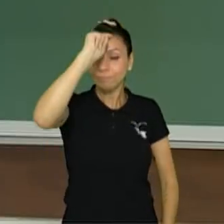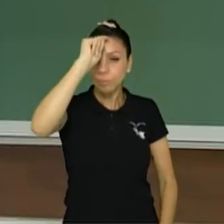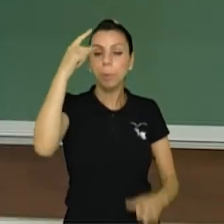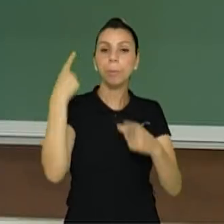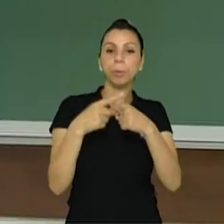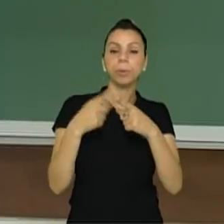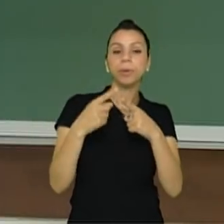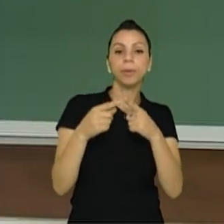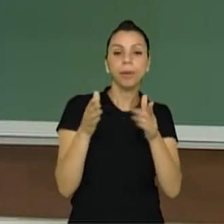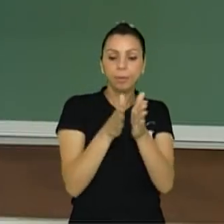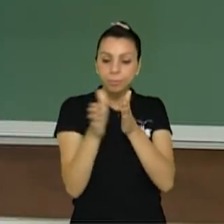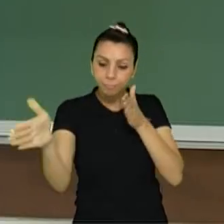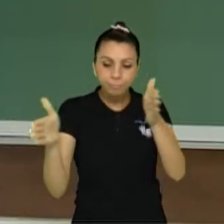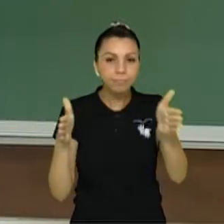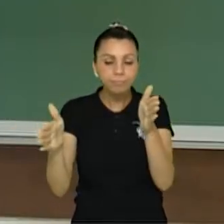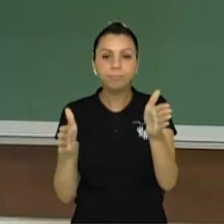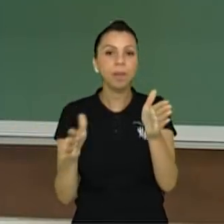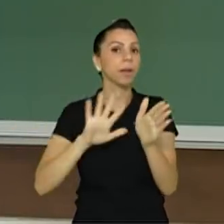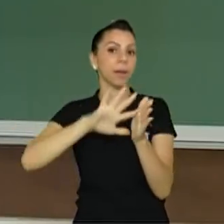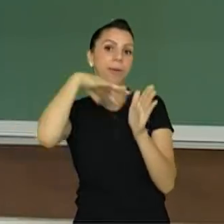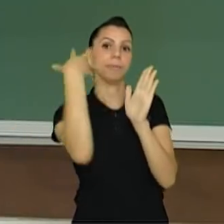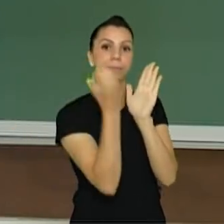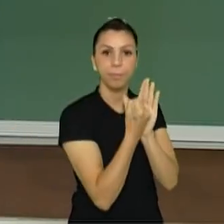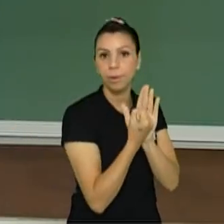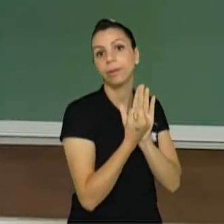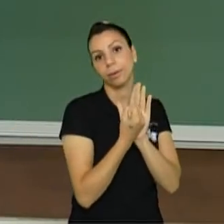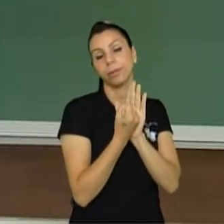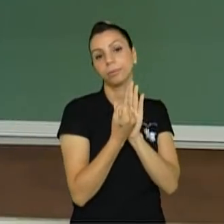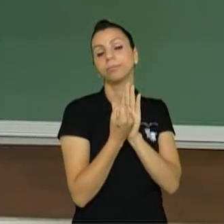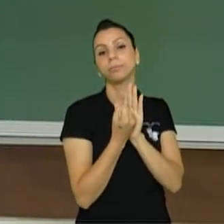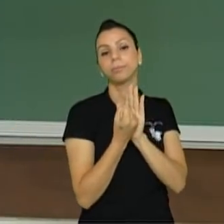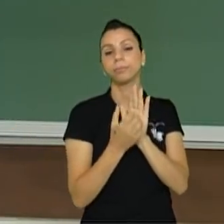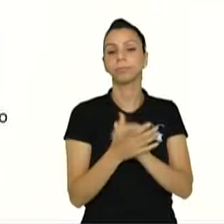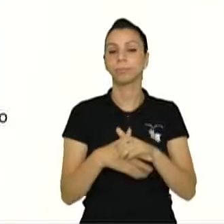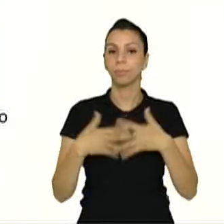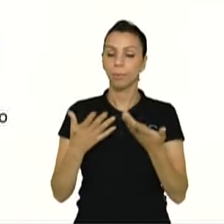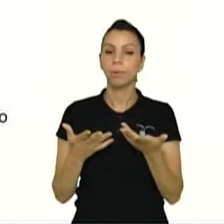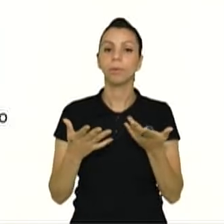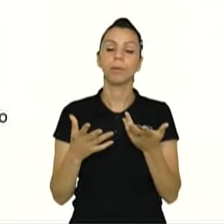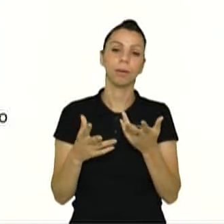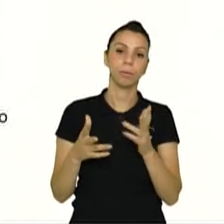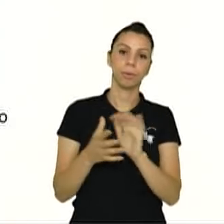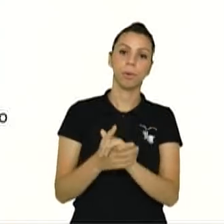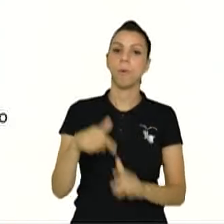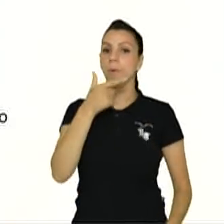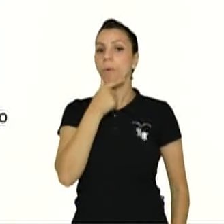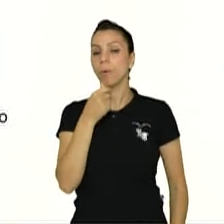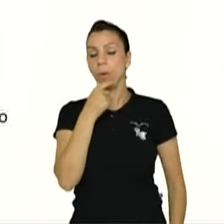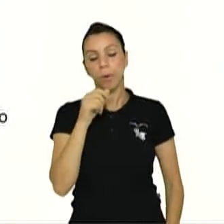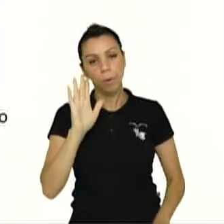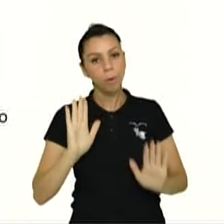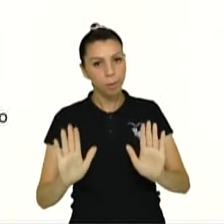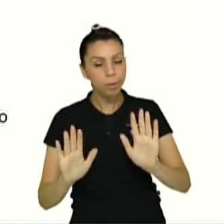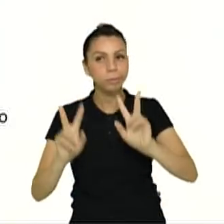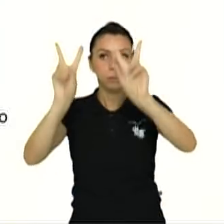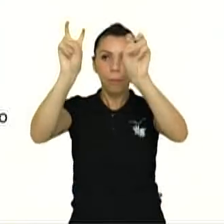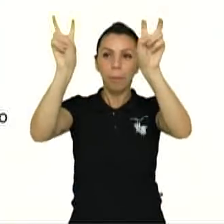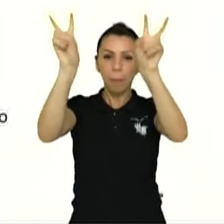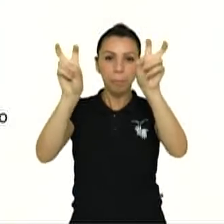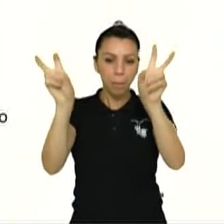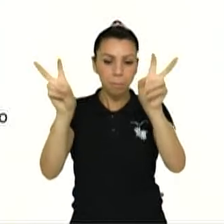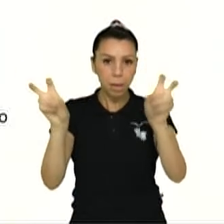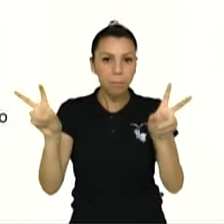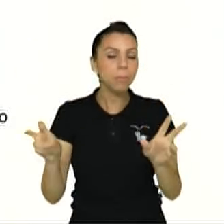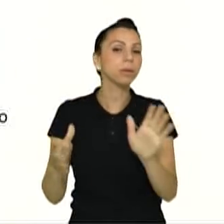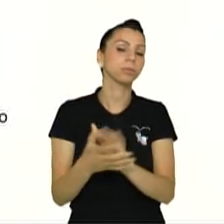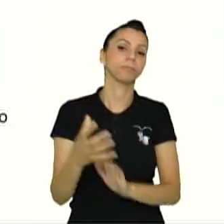naquela época tinha esse simbolismo, né? Então, o Santana, entre aspas, muitas aspas aqui,